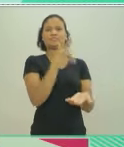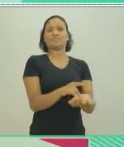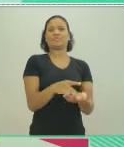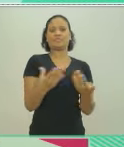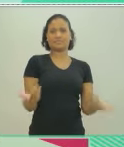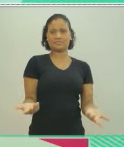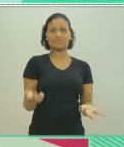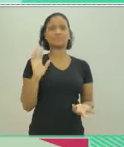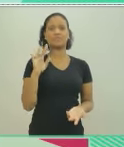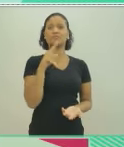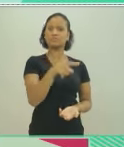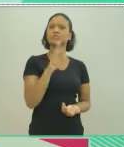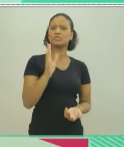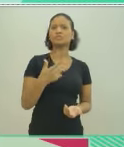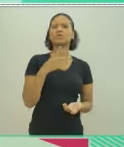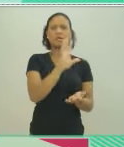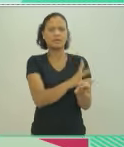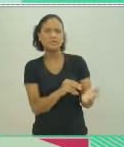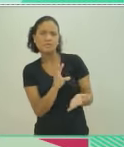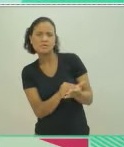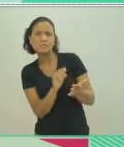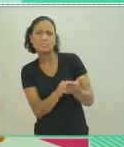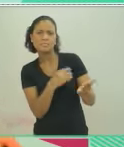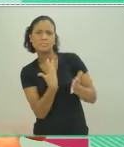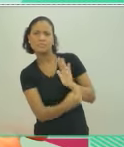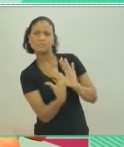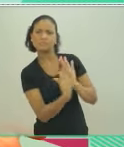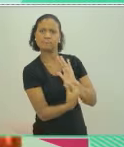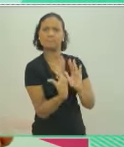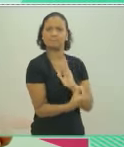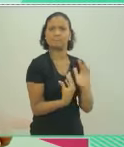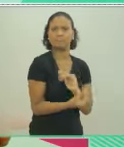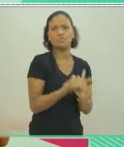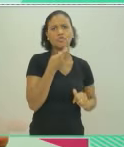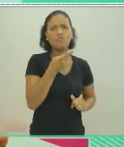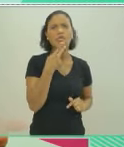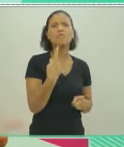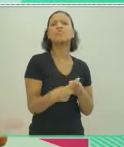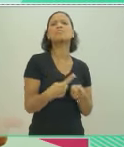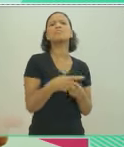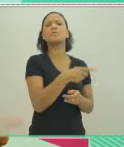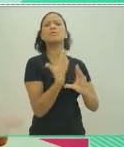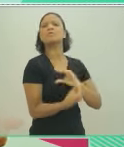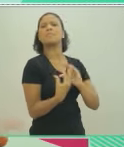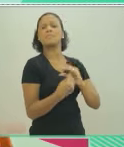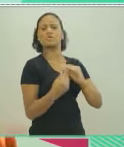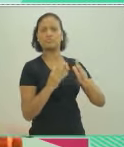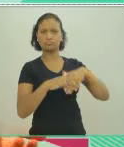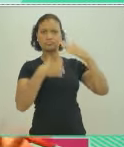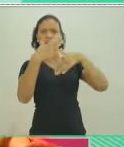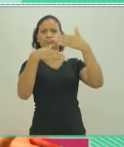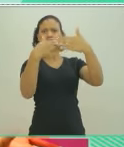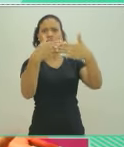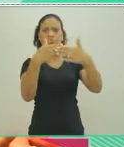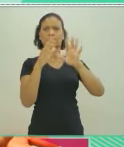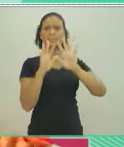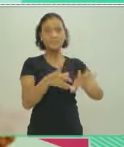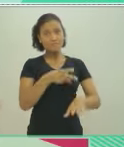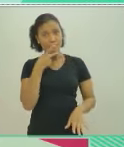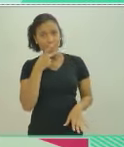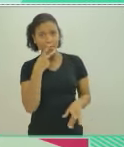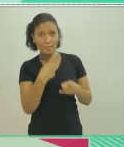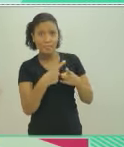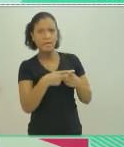você já imita, aumenta a chance de você falar, porque a gente aprende a falar por imitação. Se você já está falando, aumenta a sua chance de ficar mais